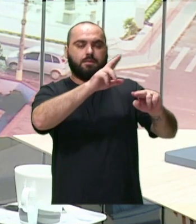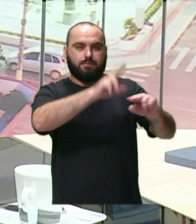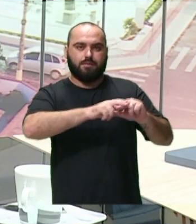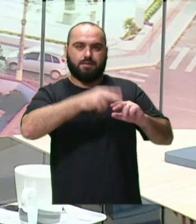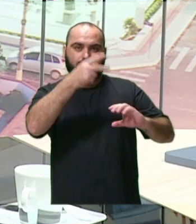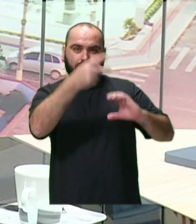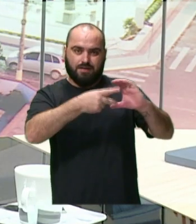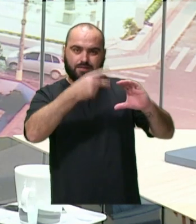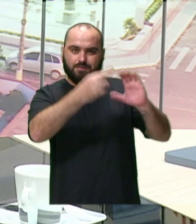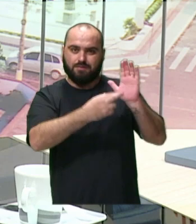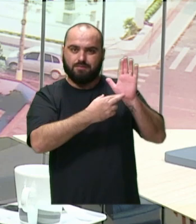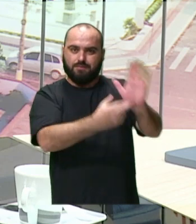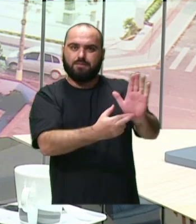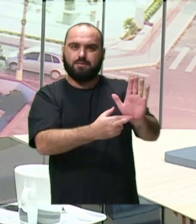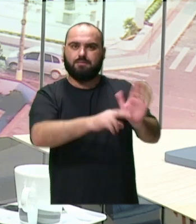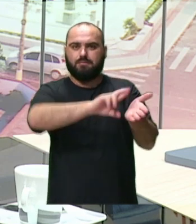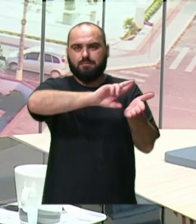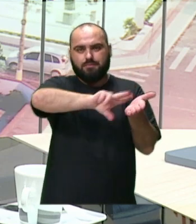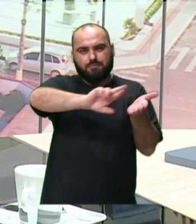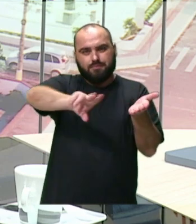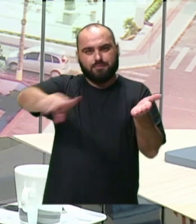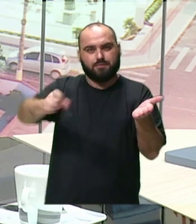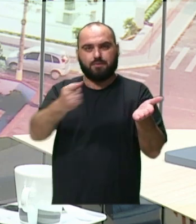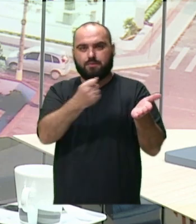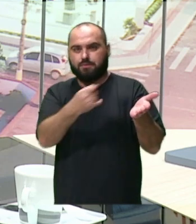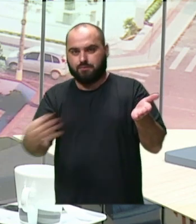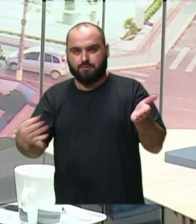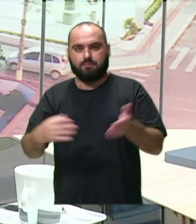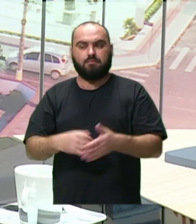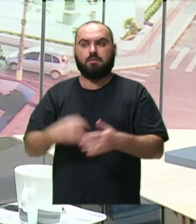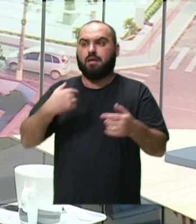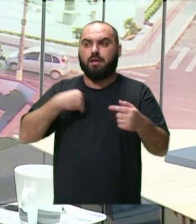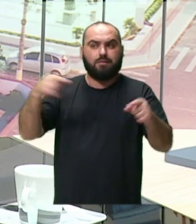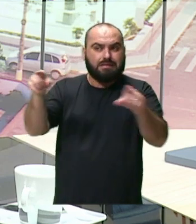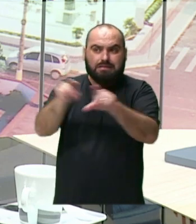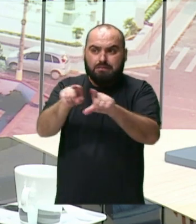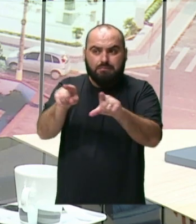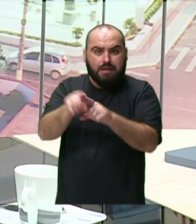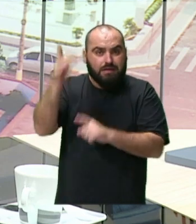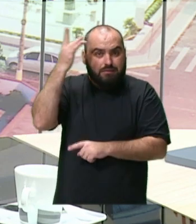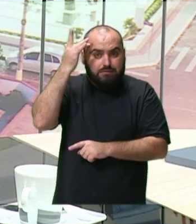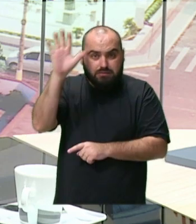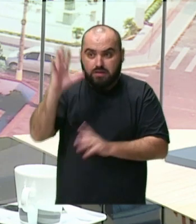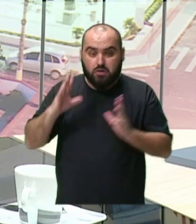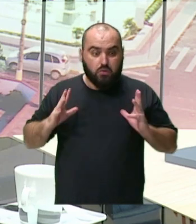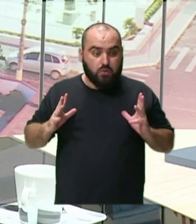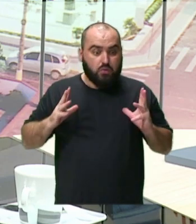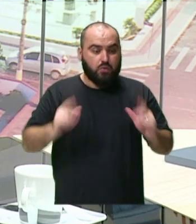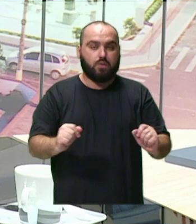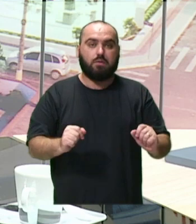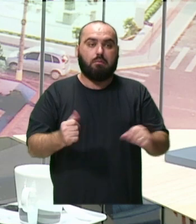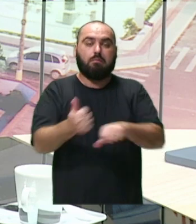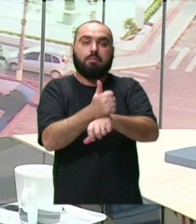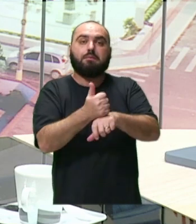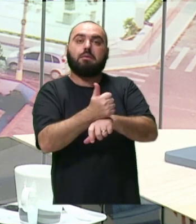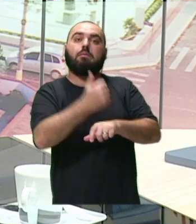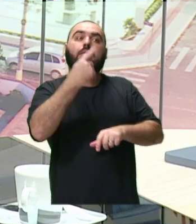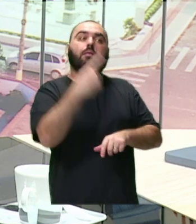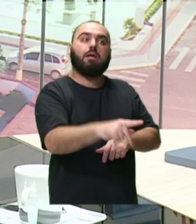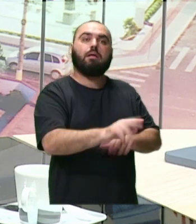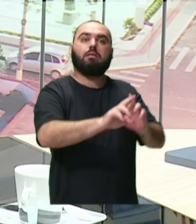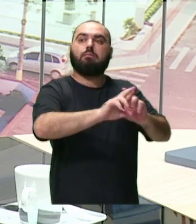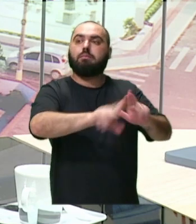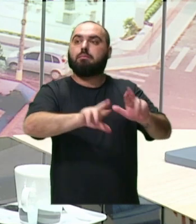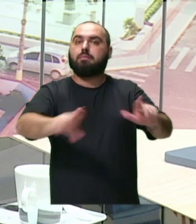representativa e diversificada, porque eu também não vou saber tudo que um homem passa. Ou pela profissão que ele trabalha, que é diferente da minha.